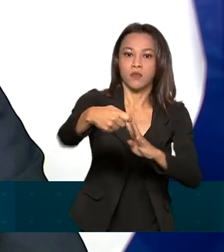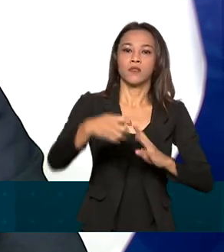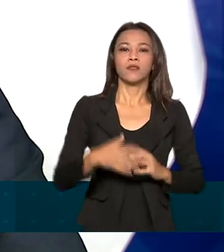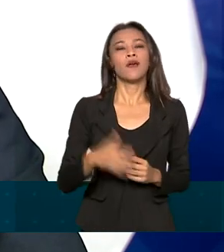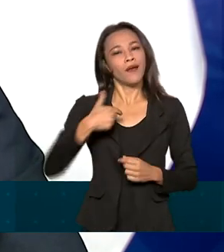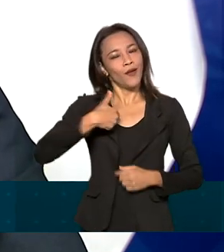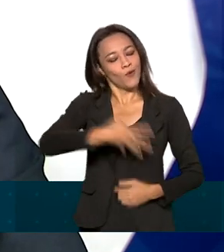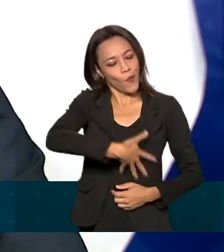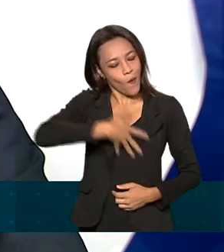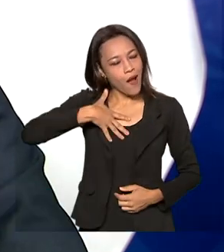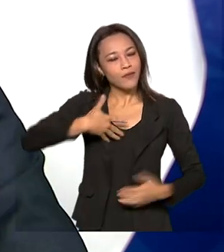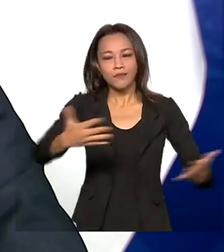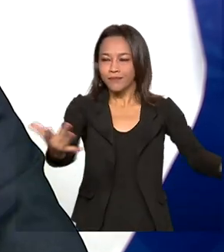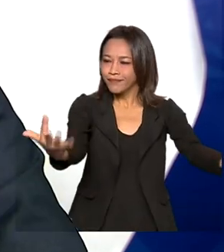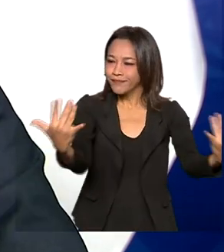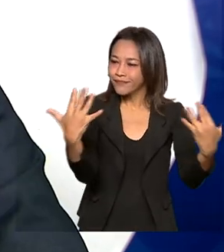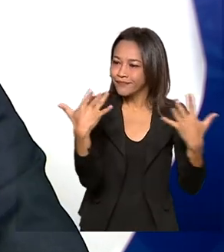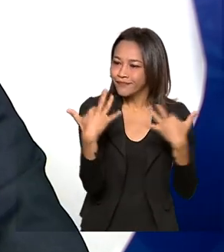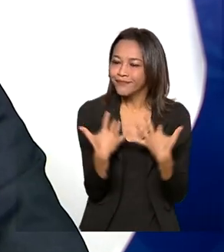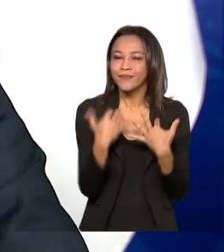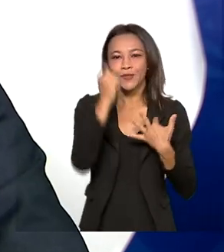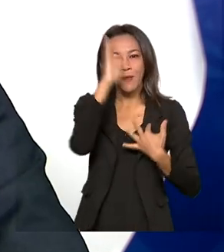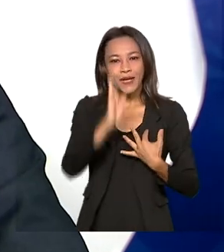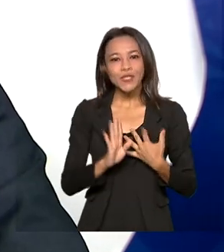honrado em poder recebê-los no Brasil no final do ano.